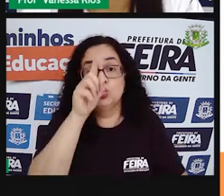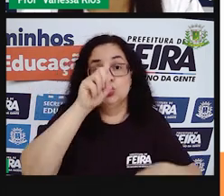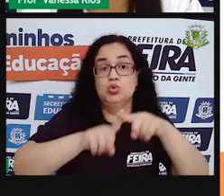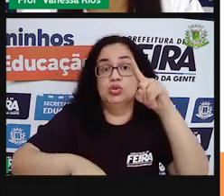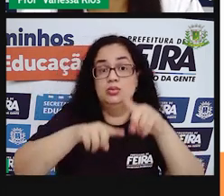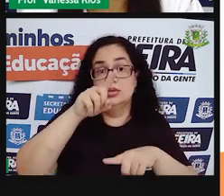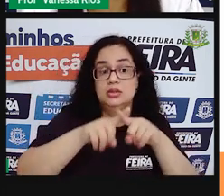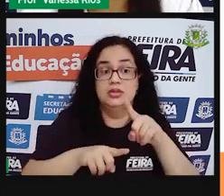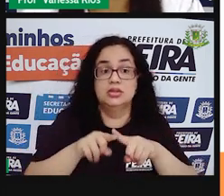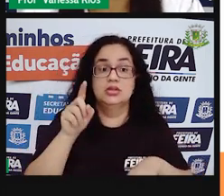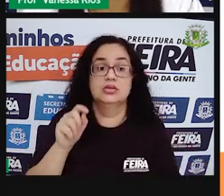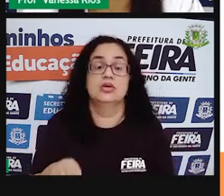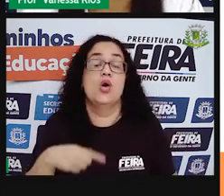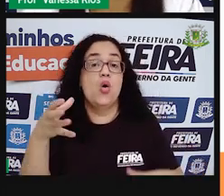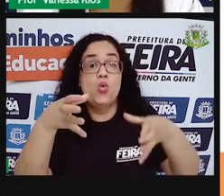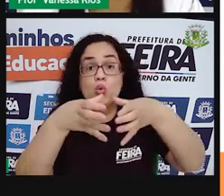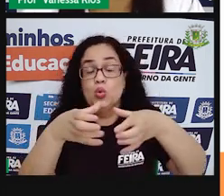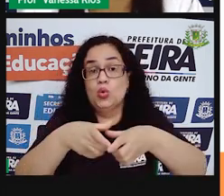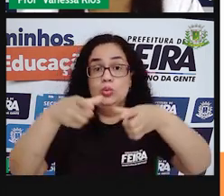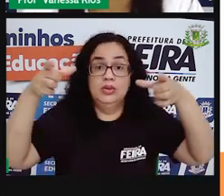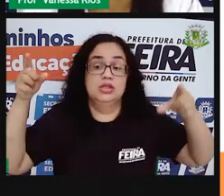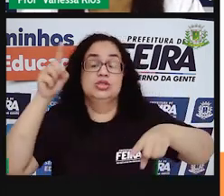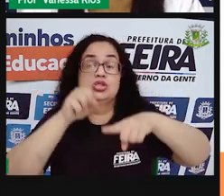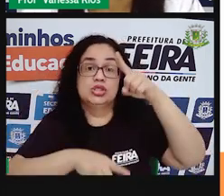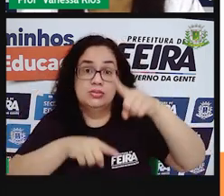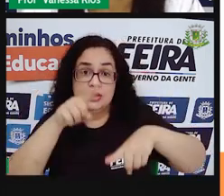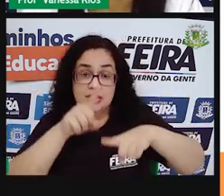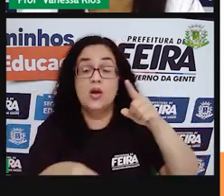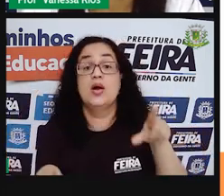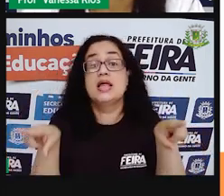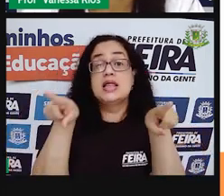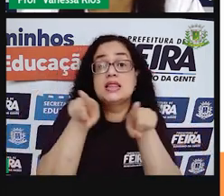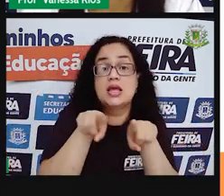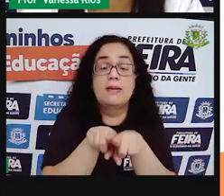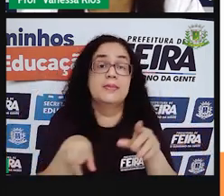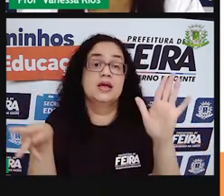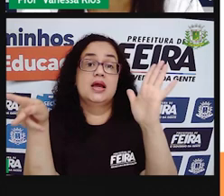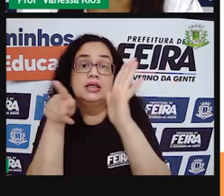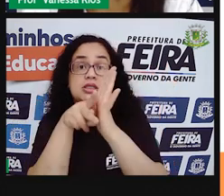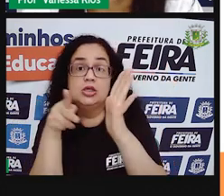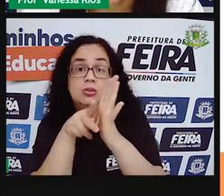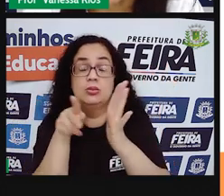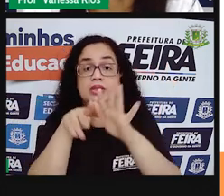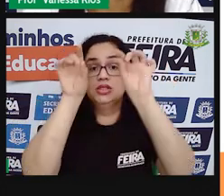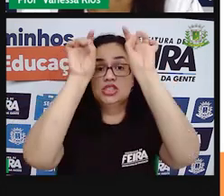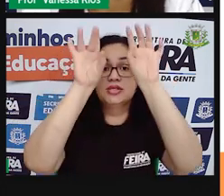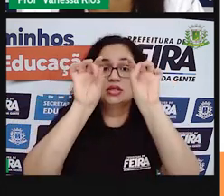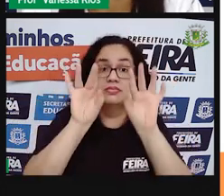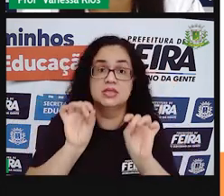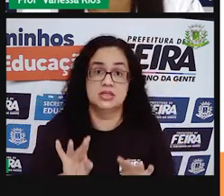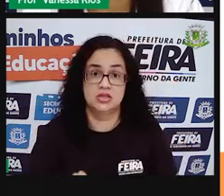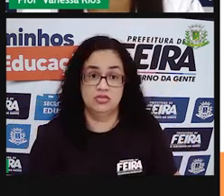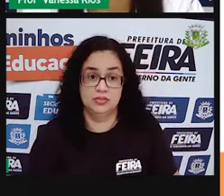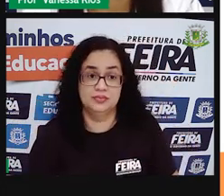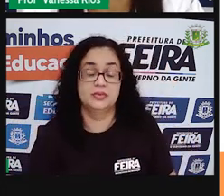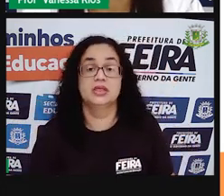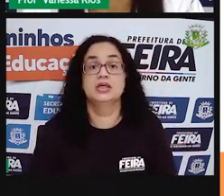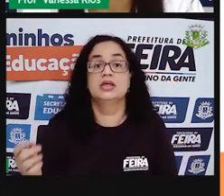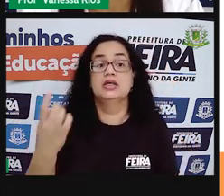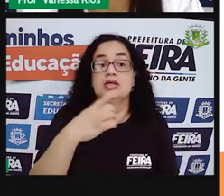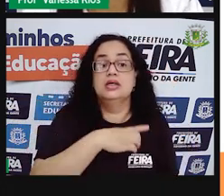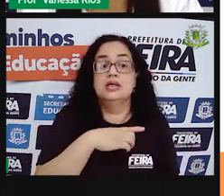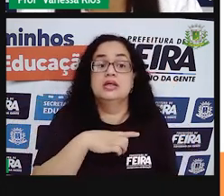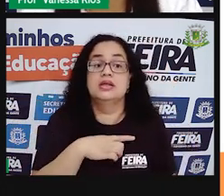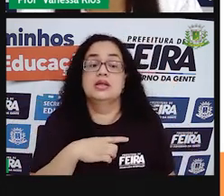materiais ou a um grupo grande, né, de materiais, e também as propriedades específicas, que são propriedades